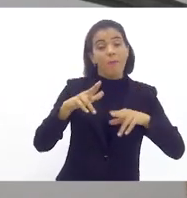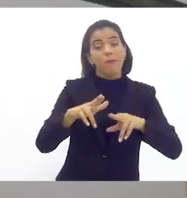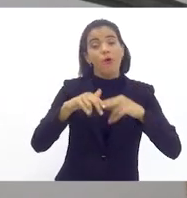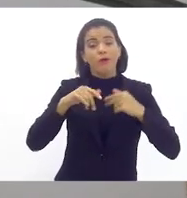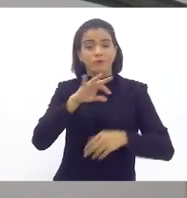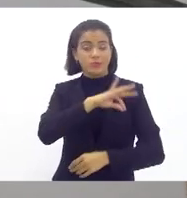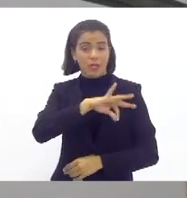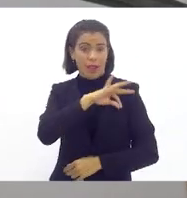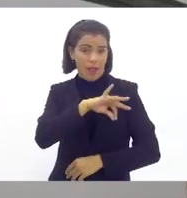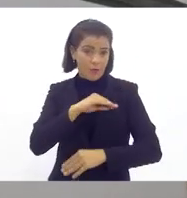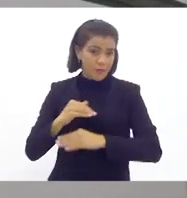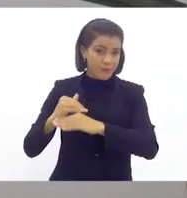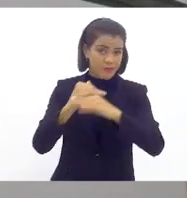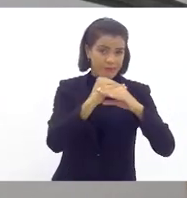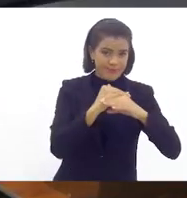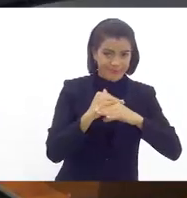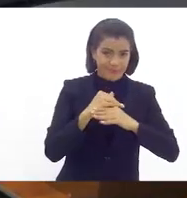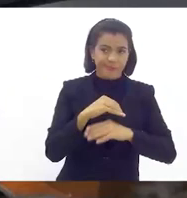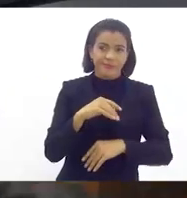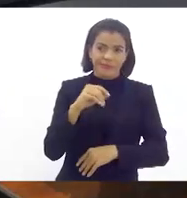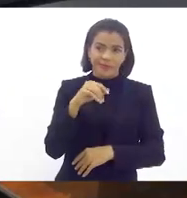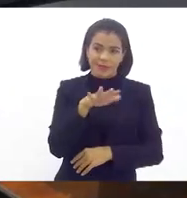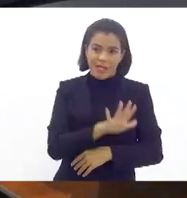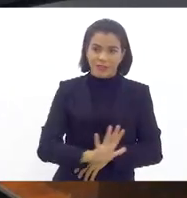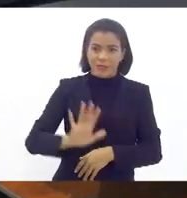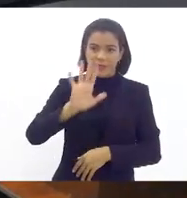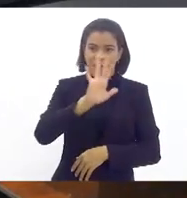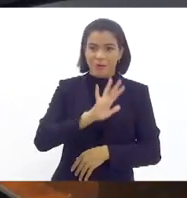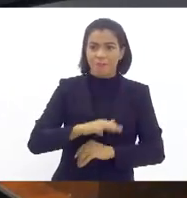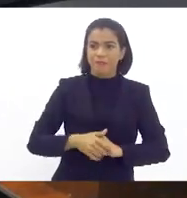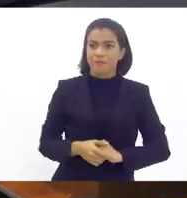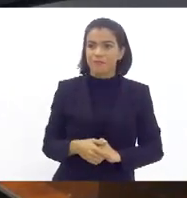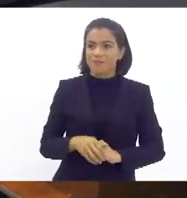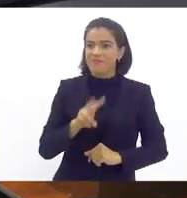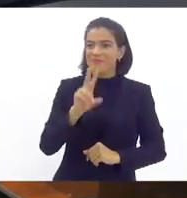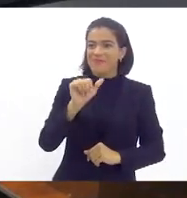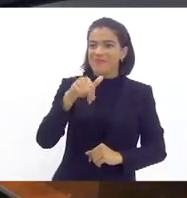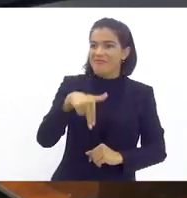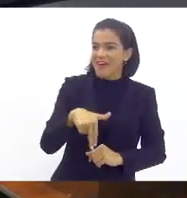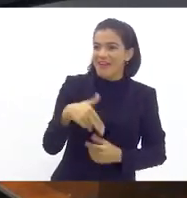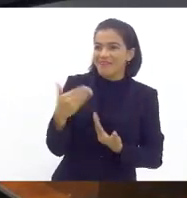da educação. Wanderleia, para os íntimos, WAN, é contigo.